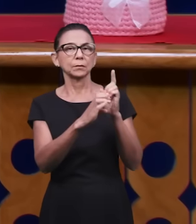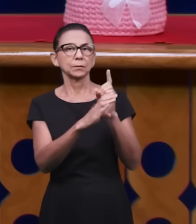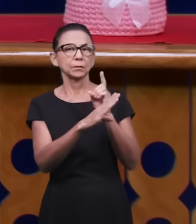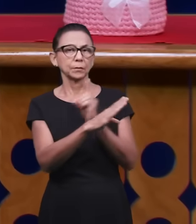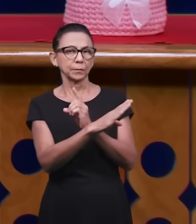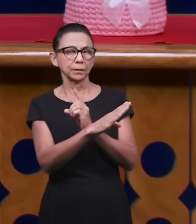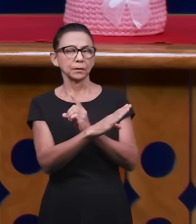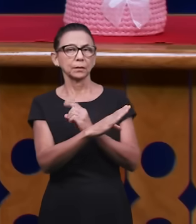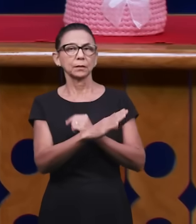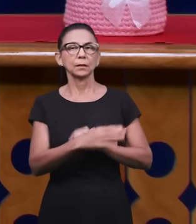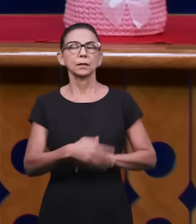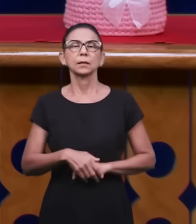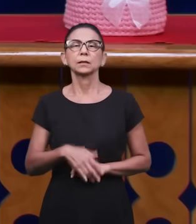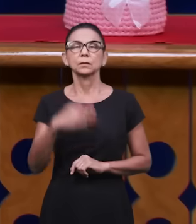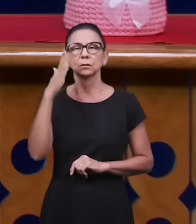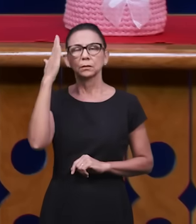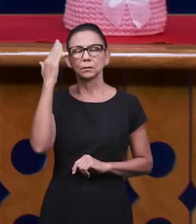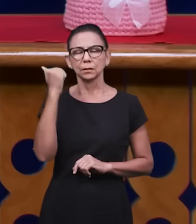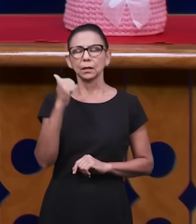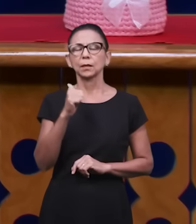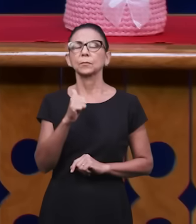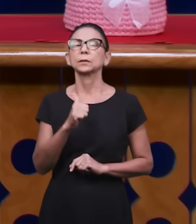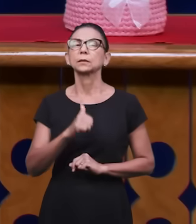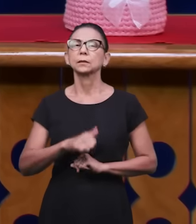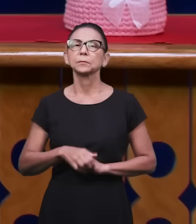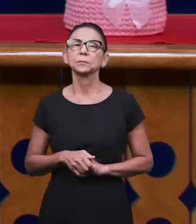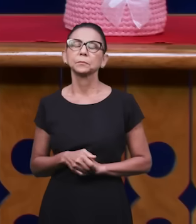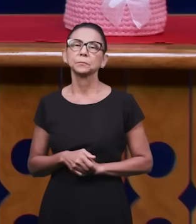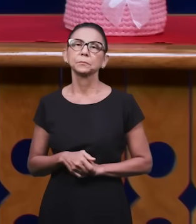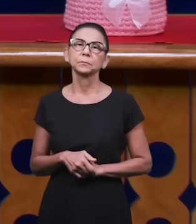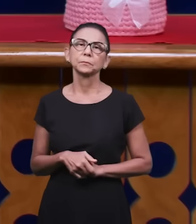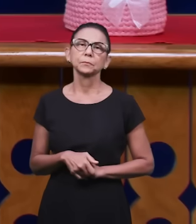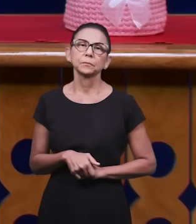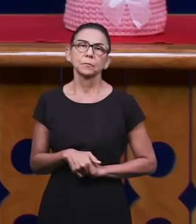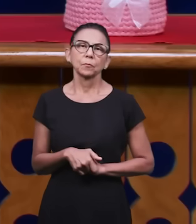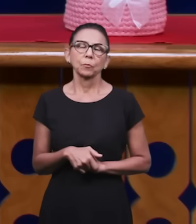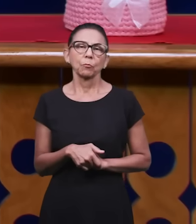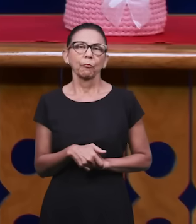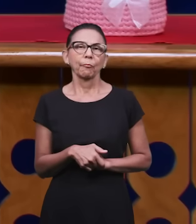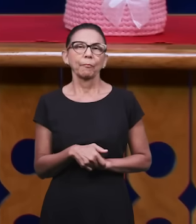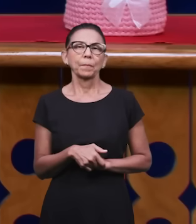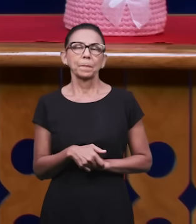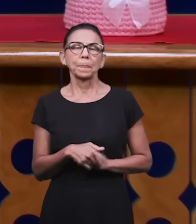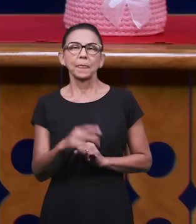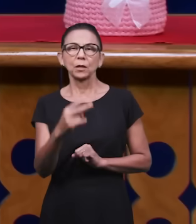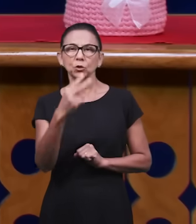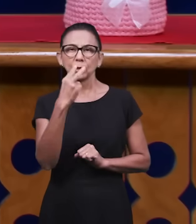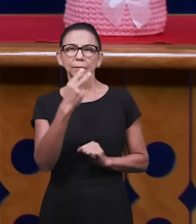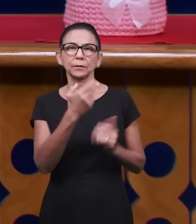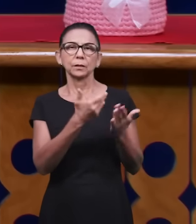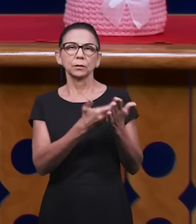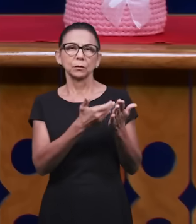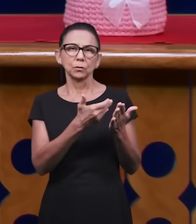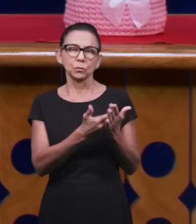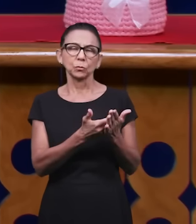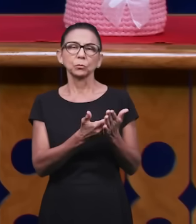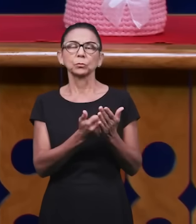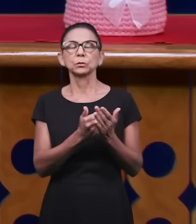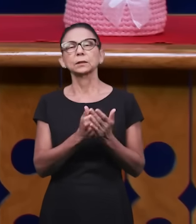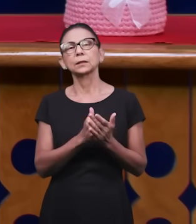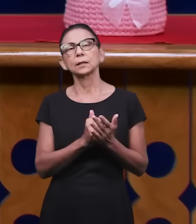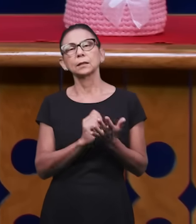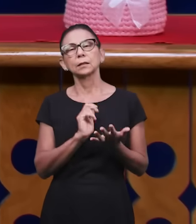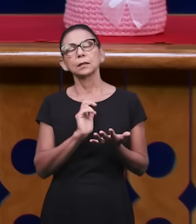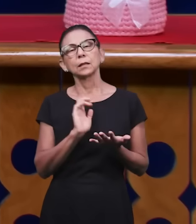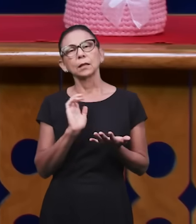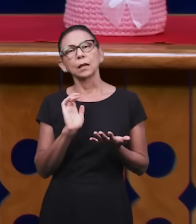isso bem de perto, sobre o momento da noite, as suas consequências e tudo aquilo